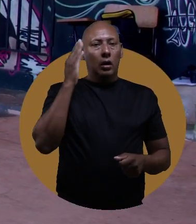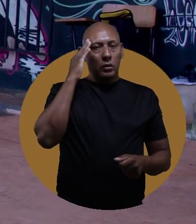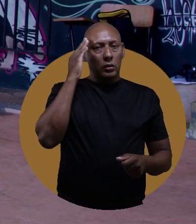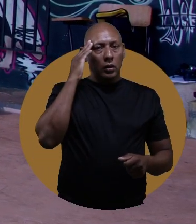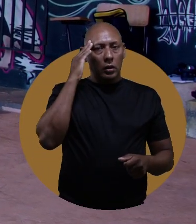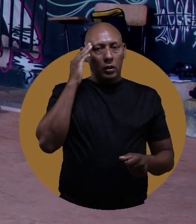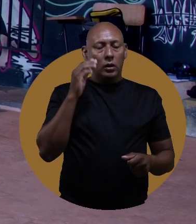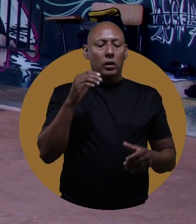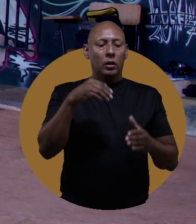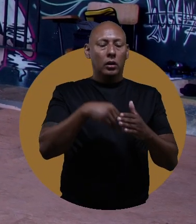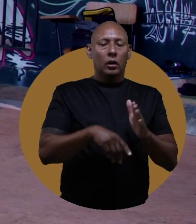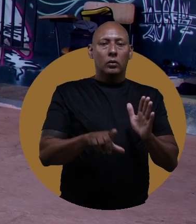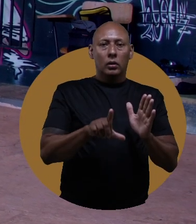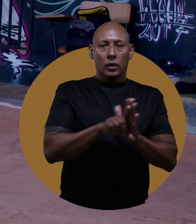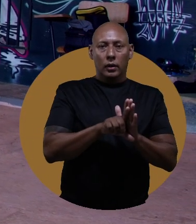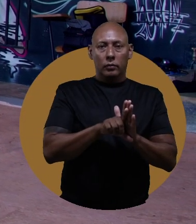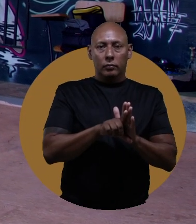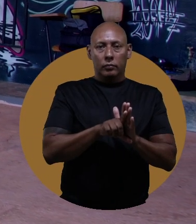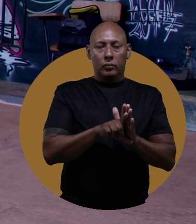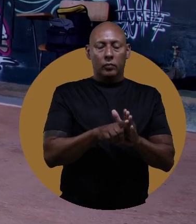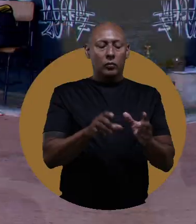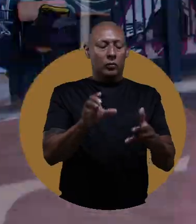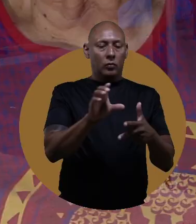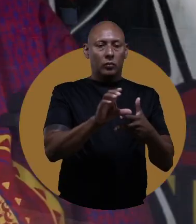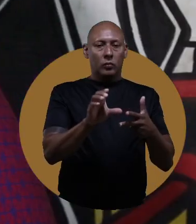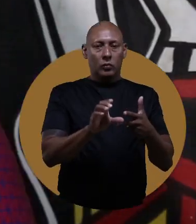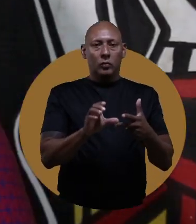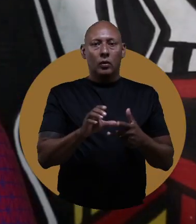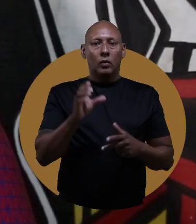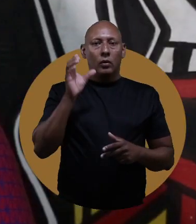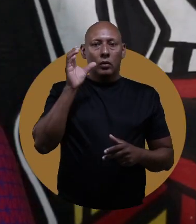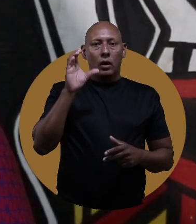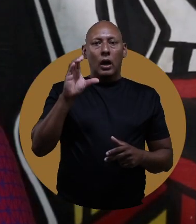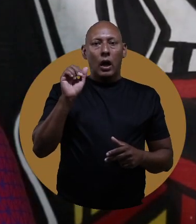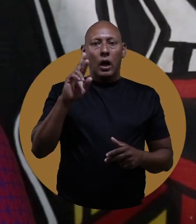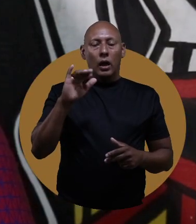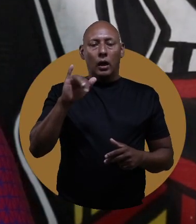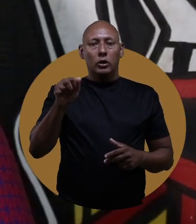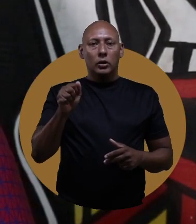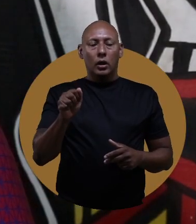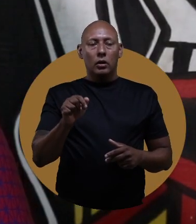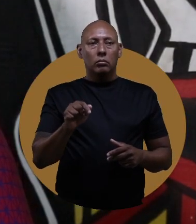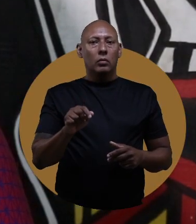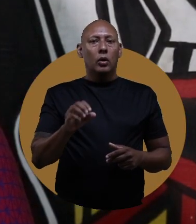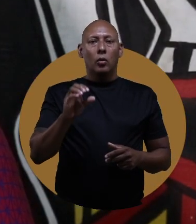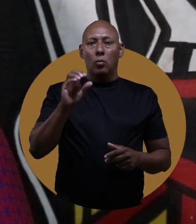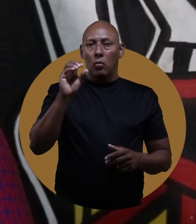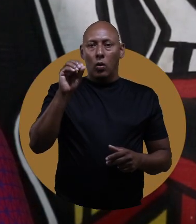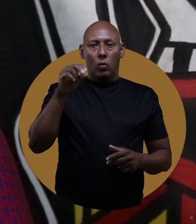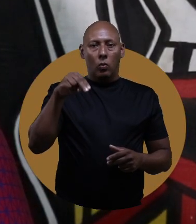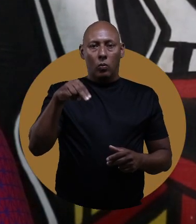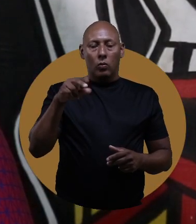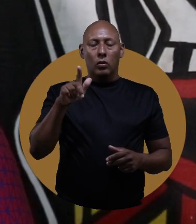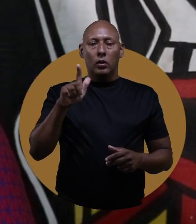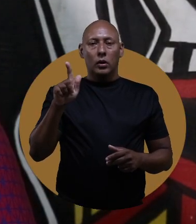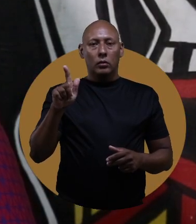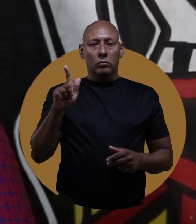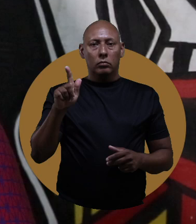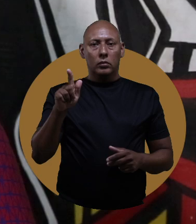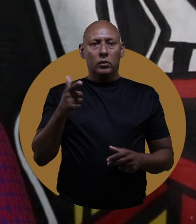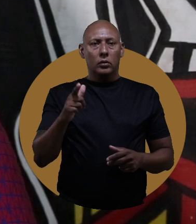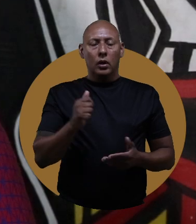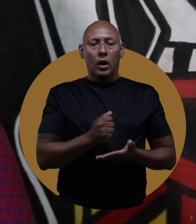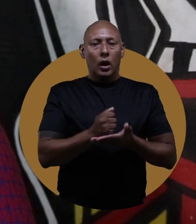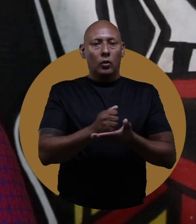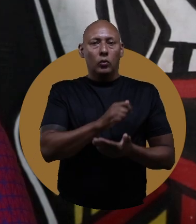conhecer os seus direitos. O Centro Cultural Eldorado dos Carajás é uma entidade não governamental